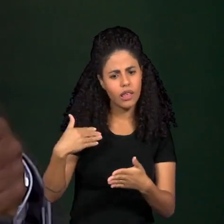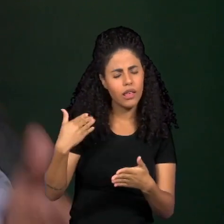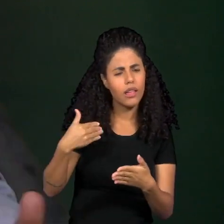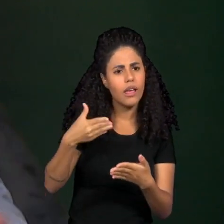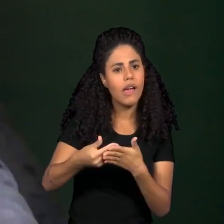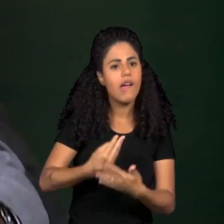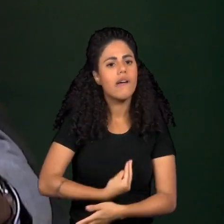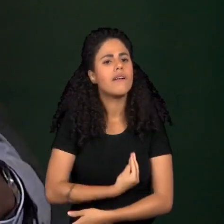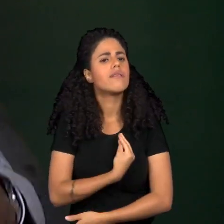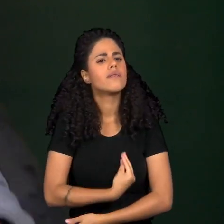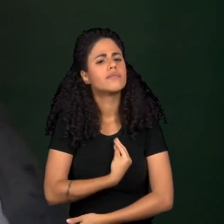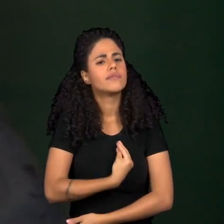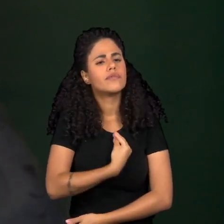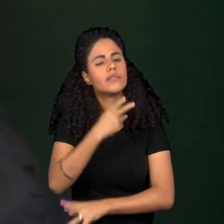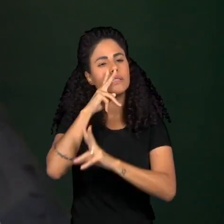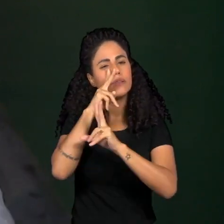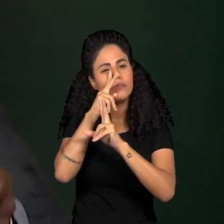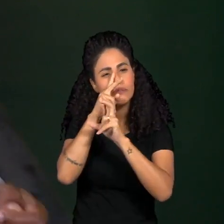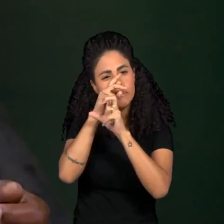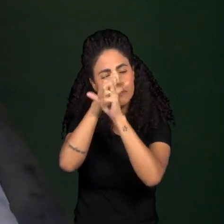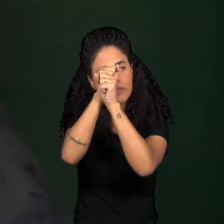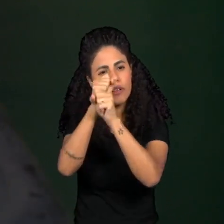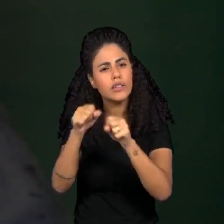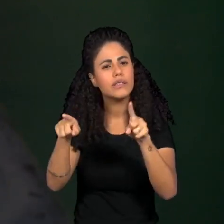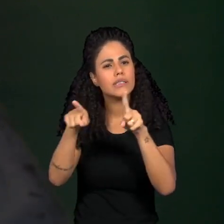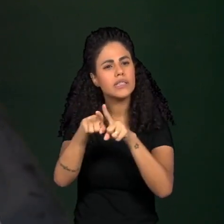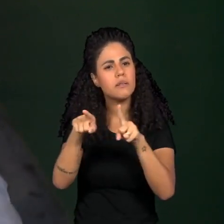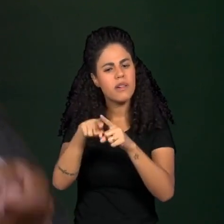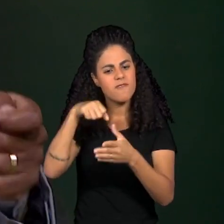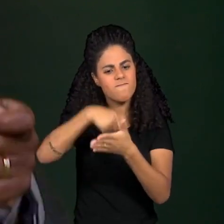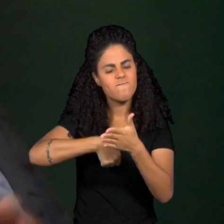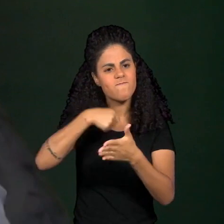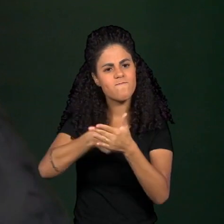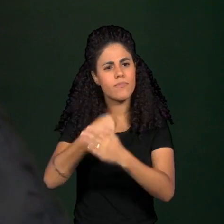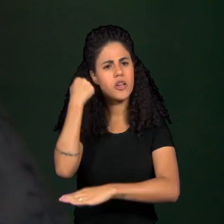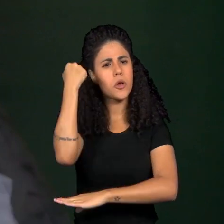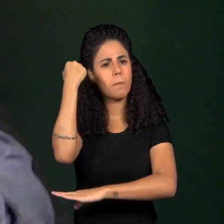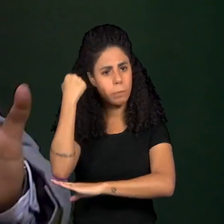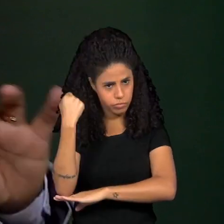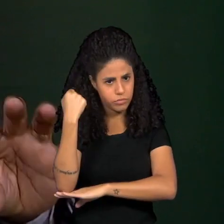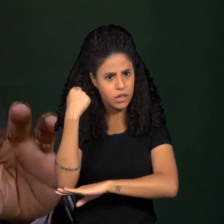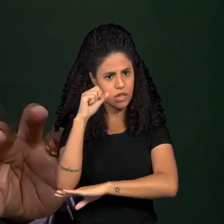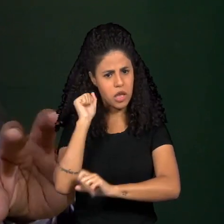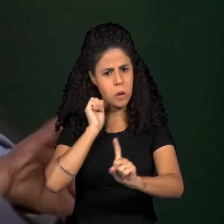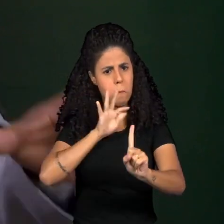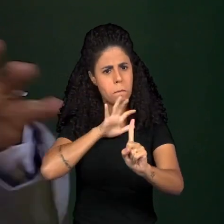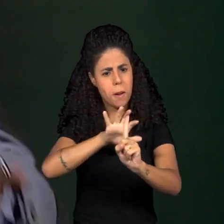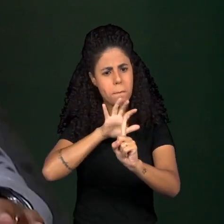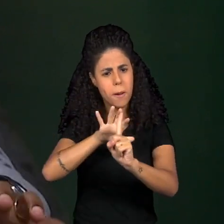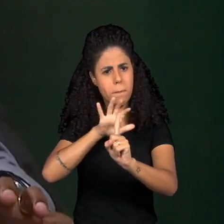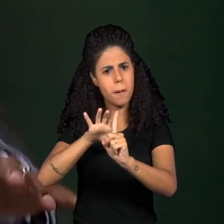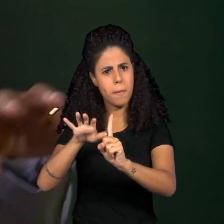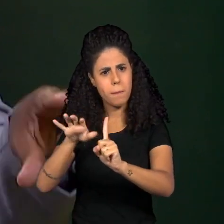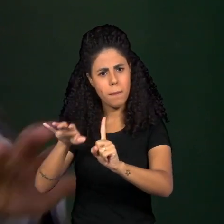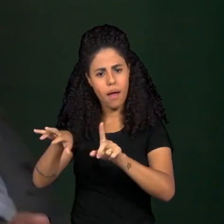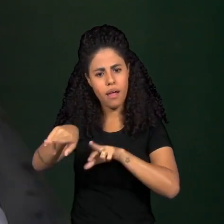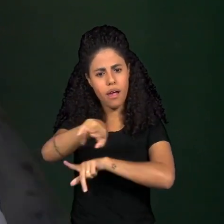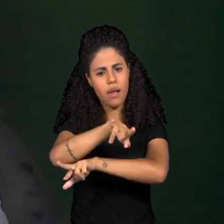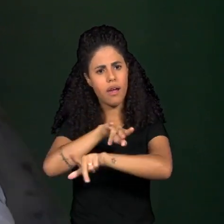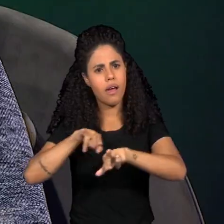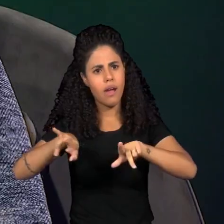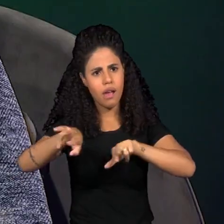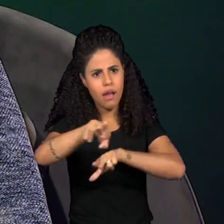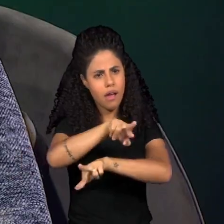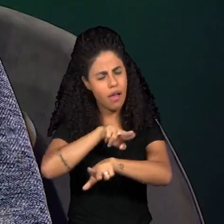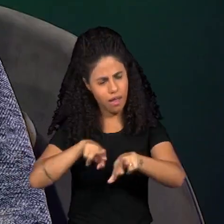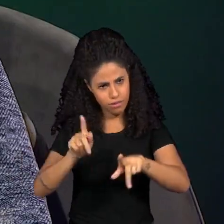de construir, de fortalecer, de resistir, né, e de impactar essa nossa diversidade que não está tão